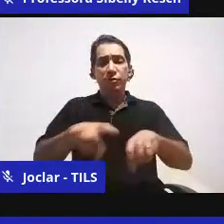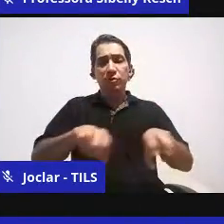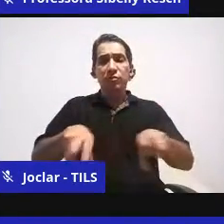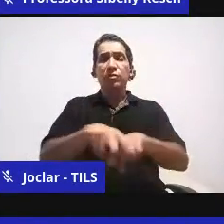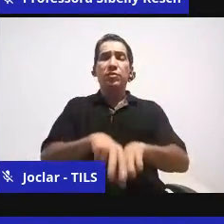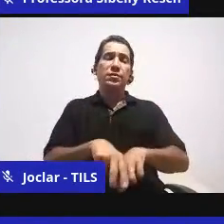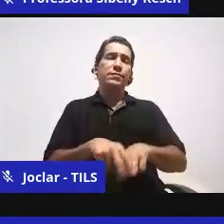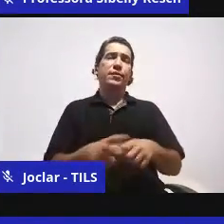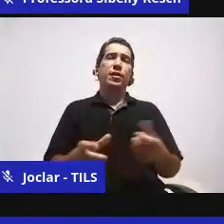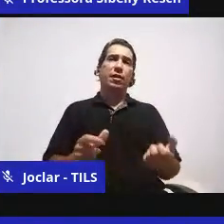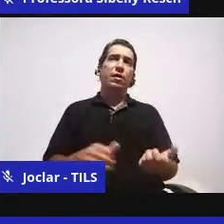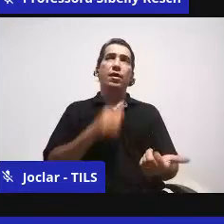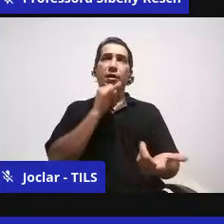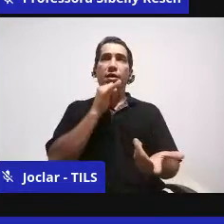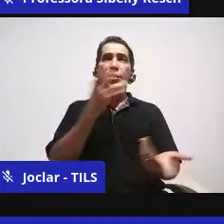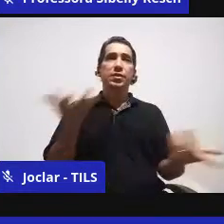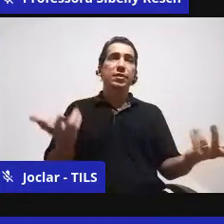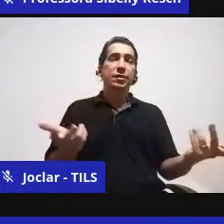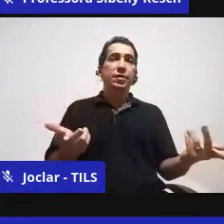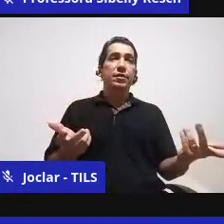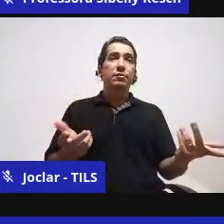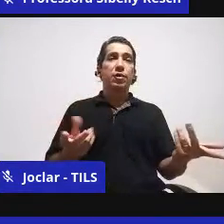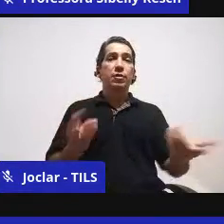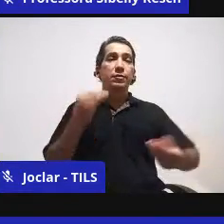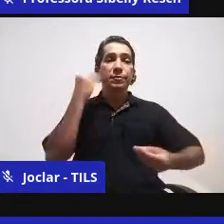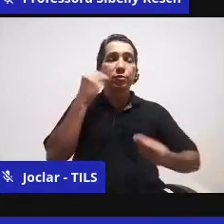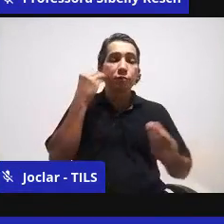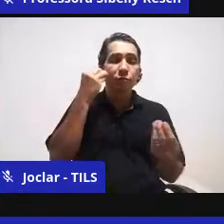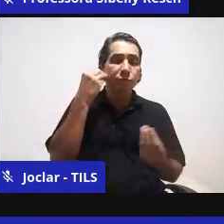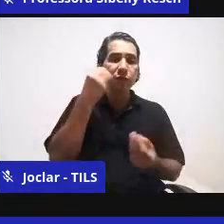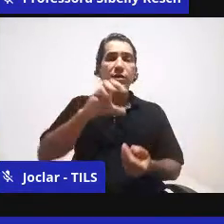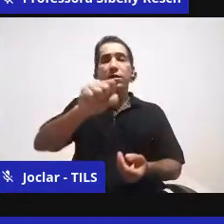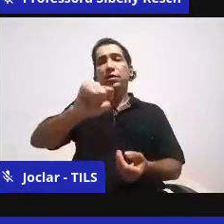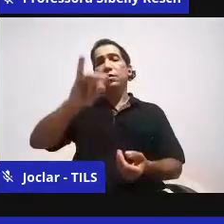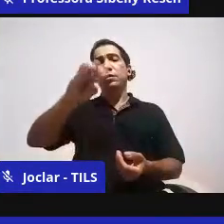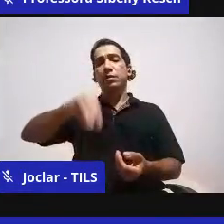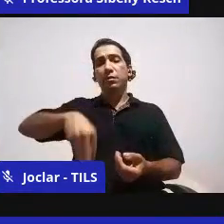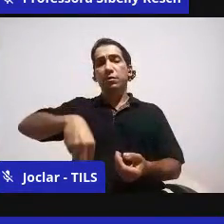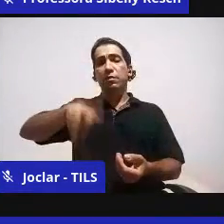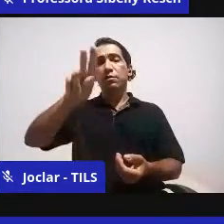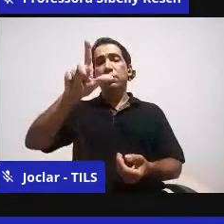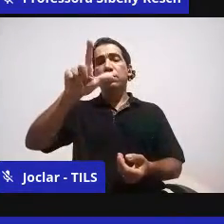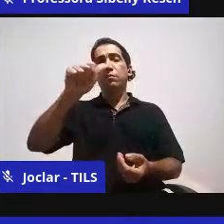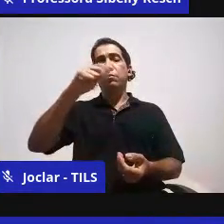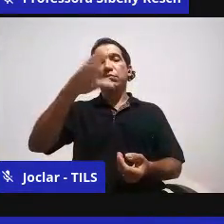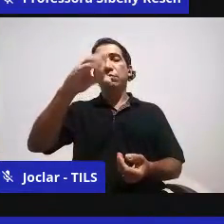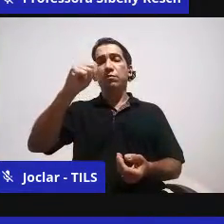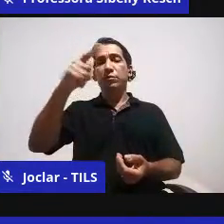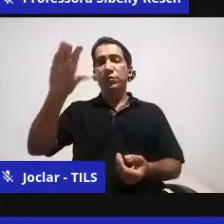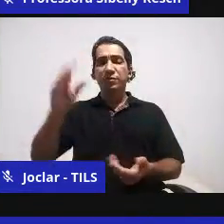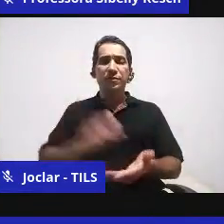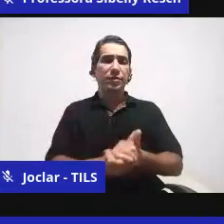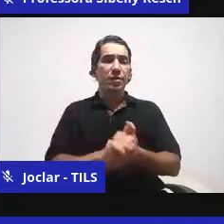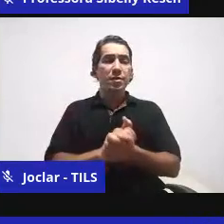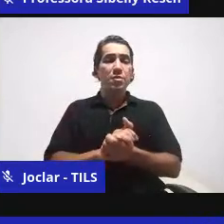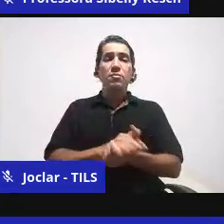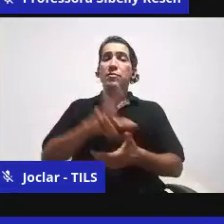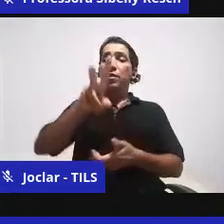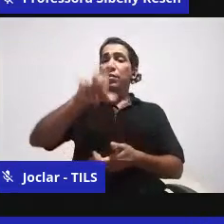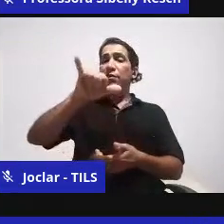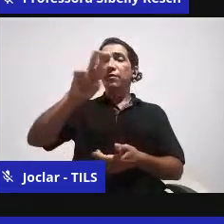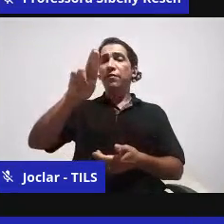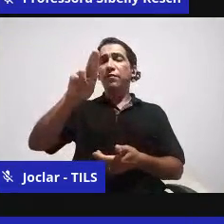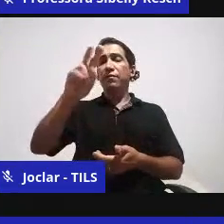simulação, particularmente os processos de simulação, que vão ser totalmente virtuais e baseados em realidade mista,